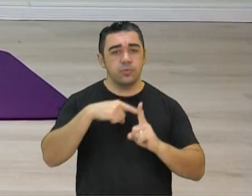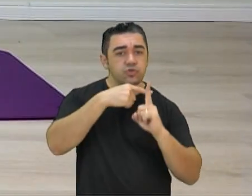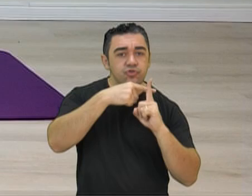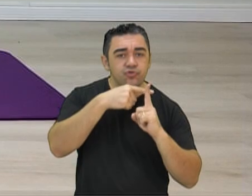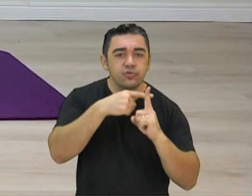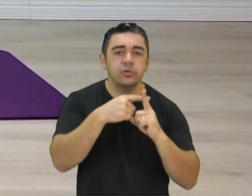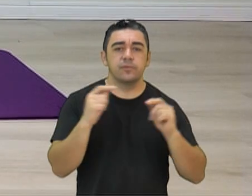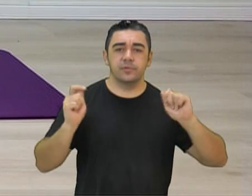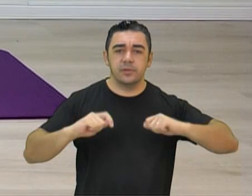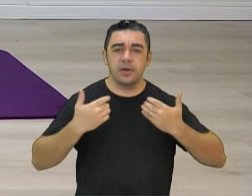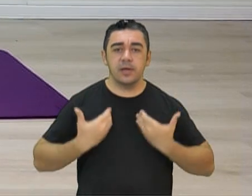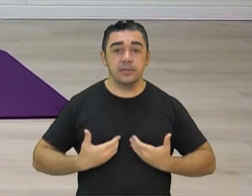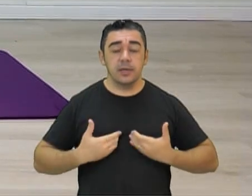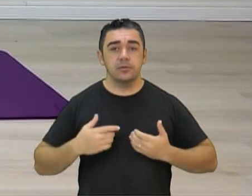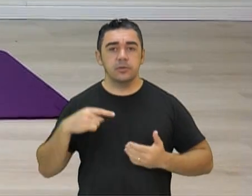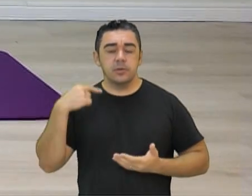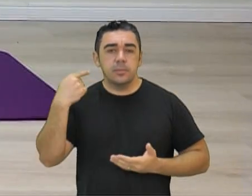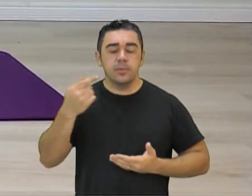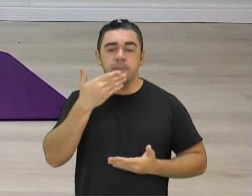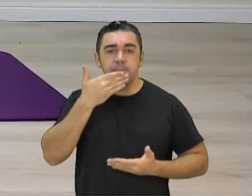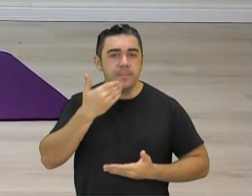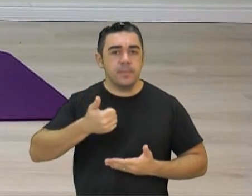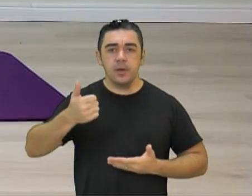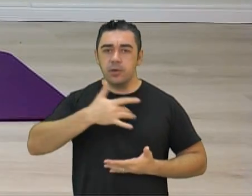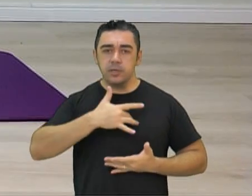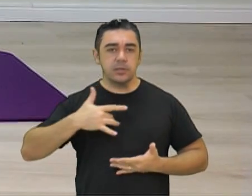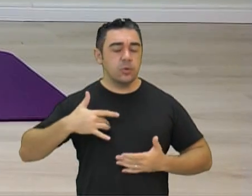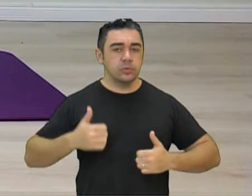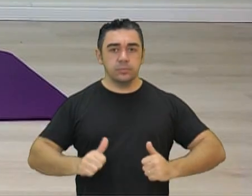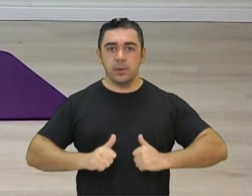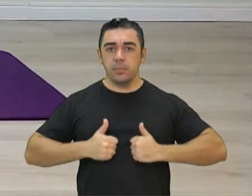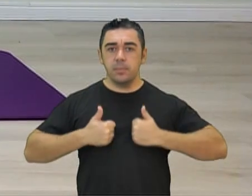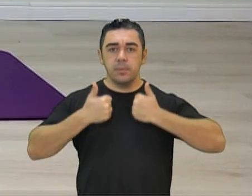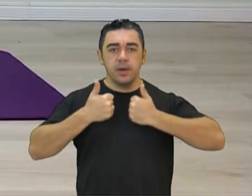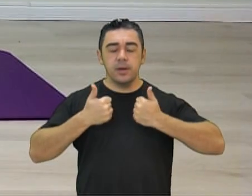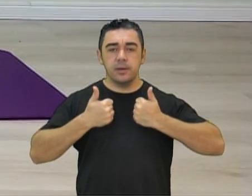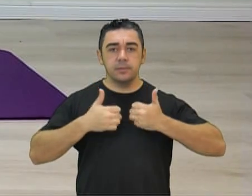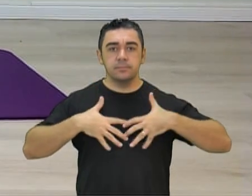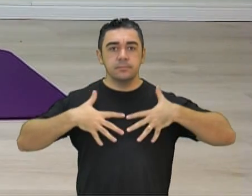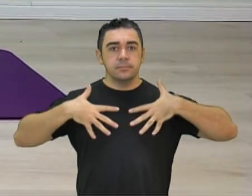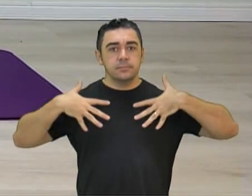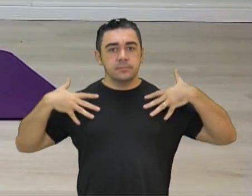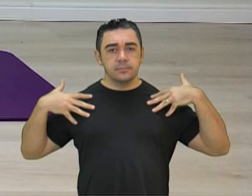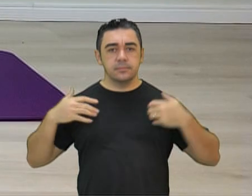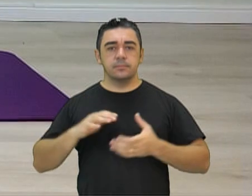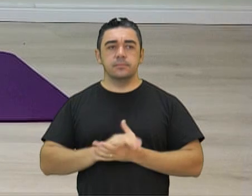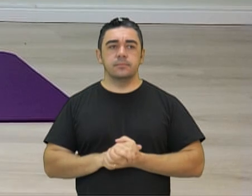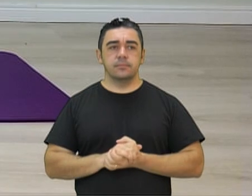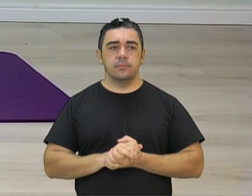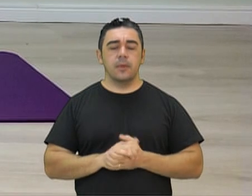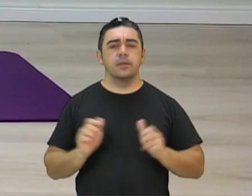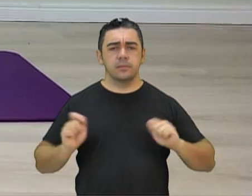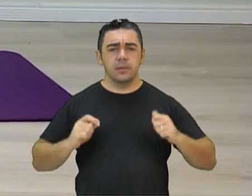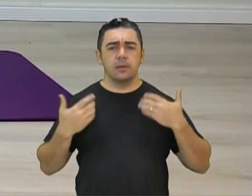cansaço que vai nos fazer bem, vai nos dar ânimo, certo? Então solta um